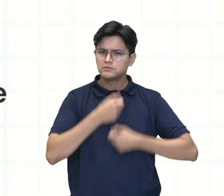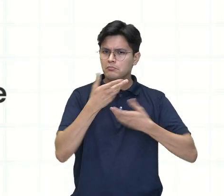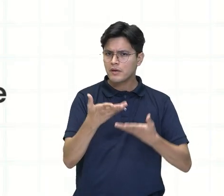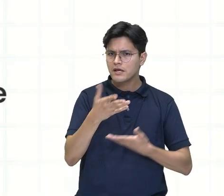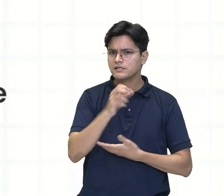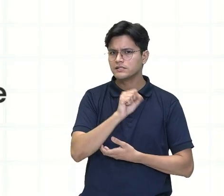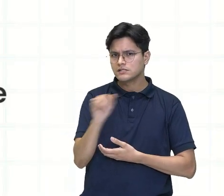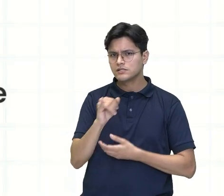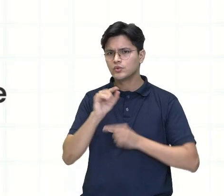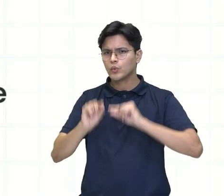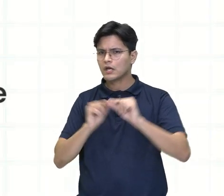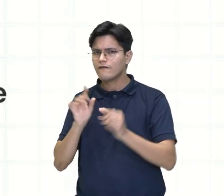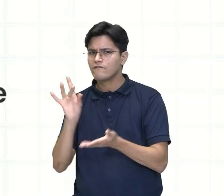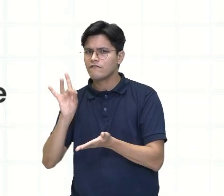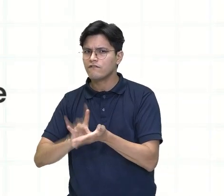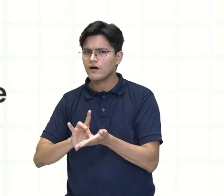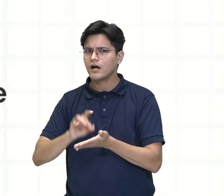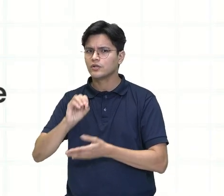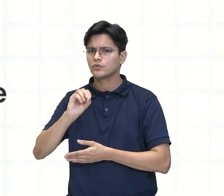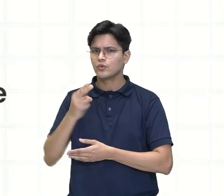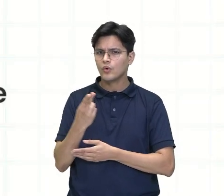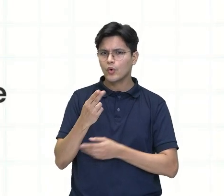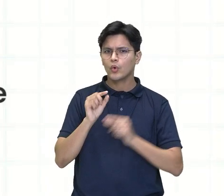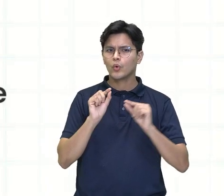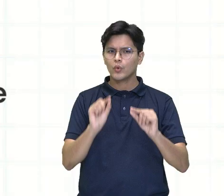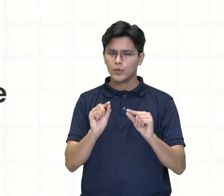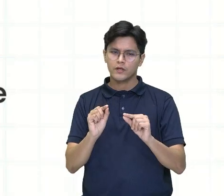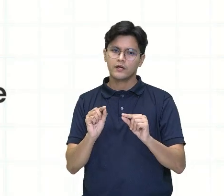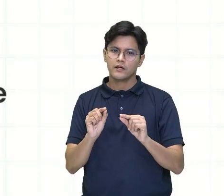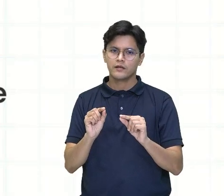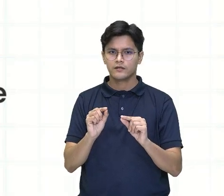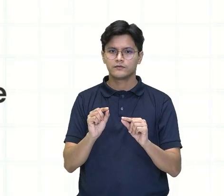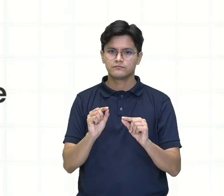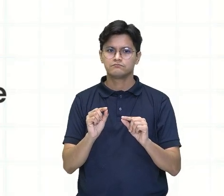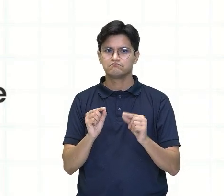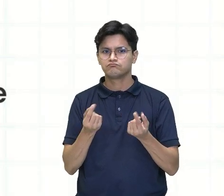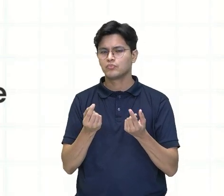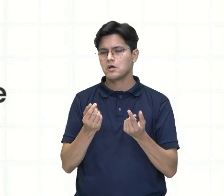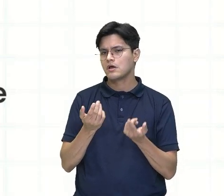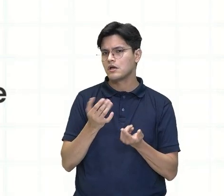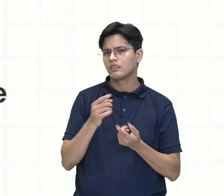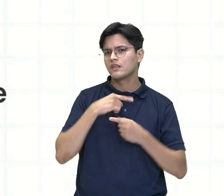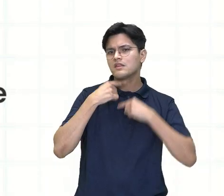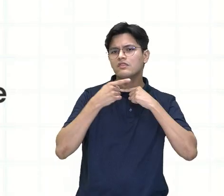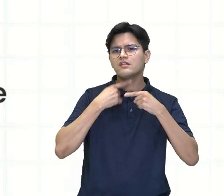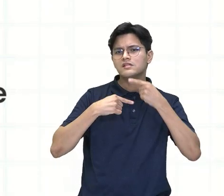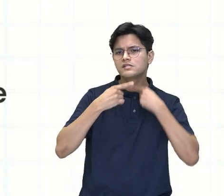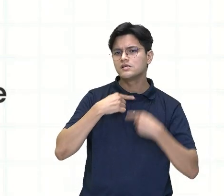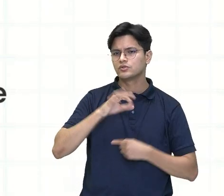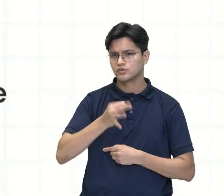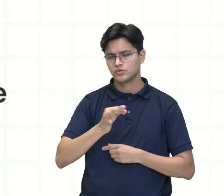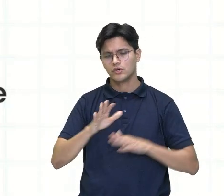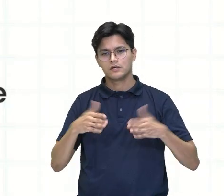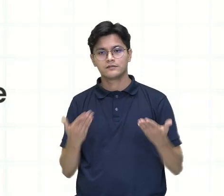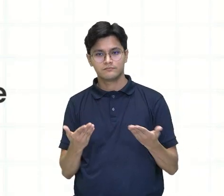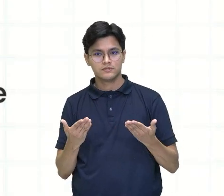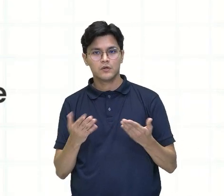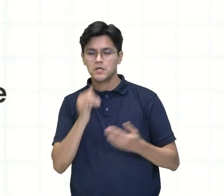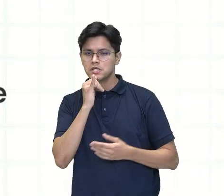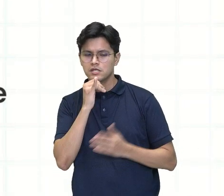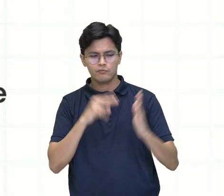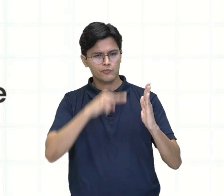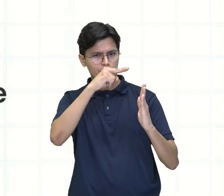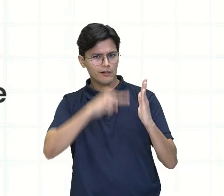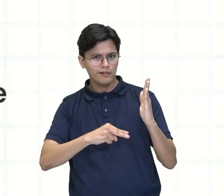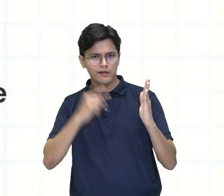no indicativo, o outro está no subjuntivo. E aí nós vamos entender, através do enunciado, se